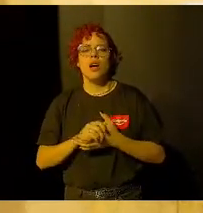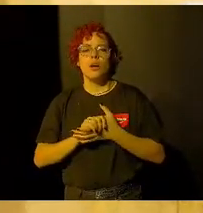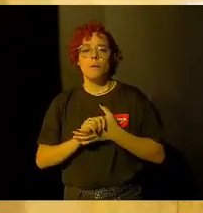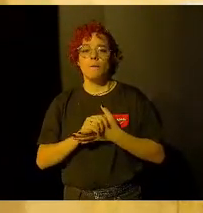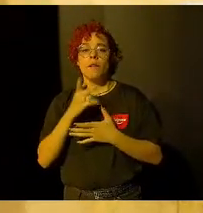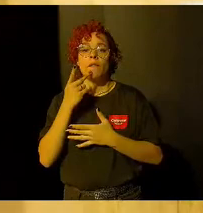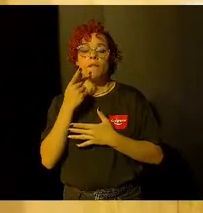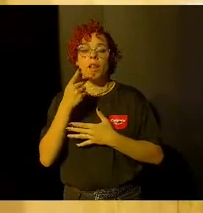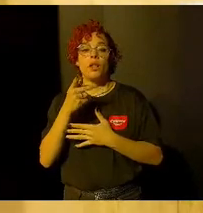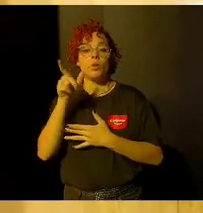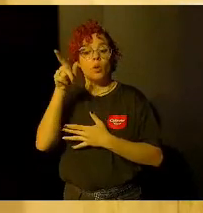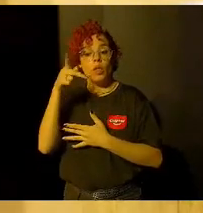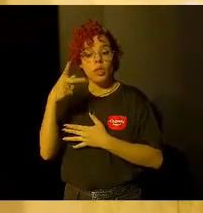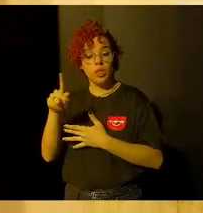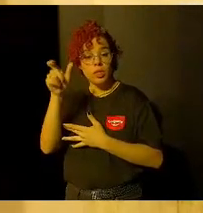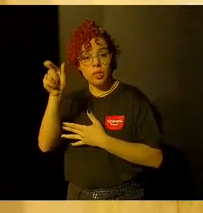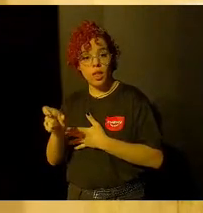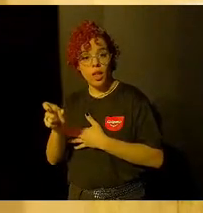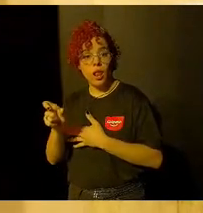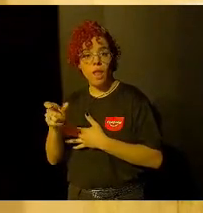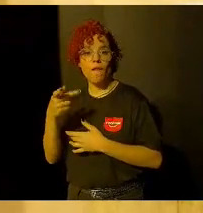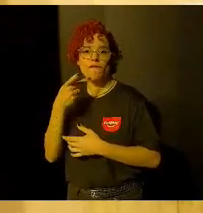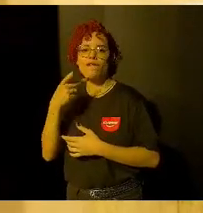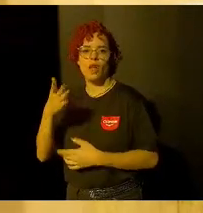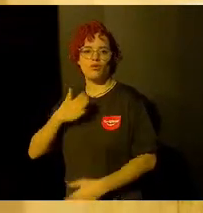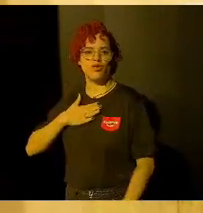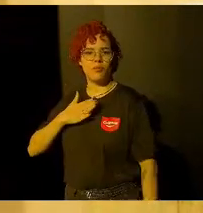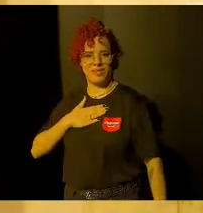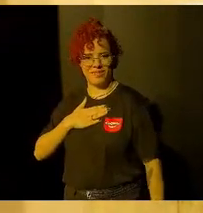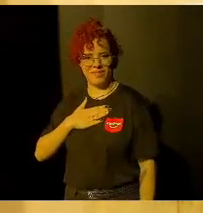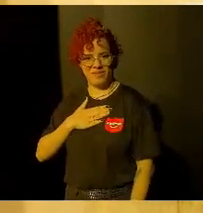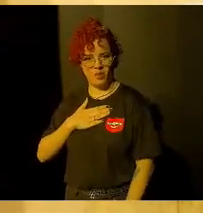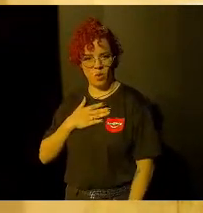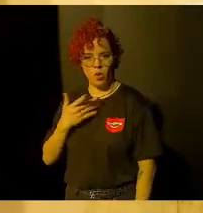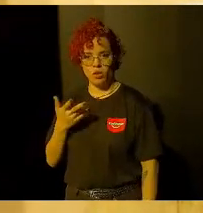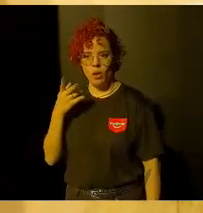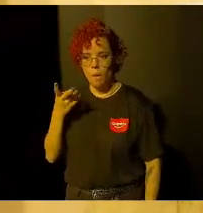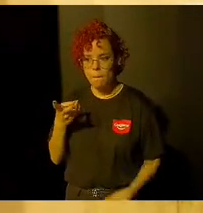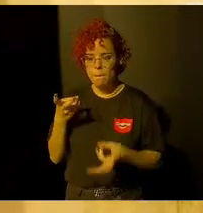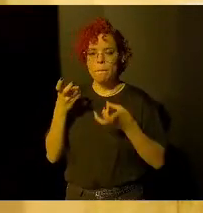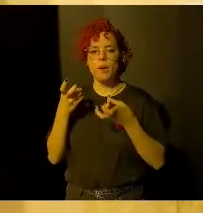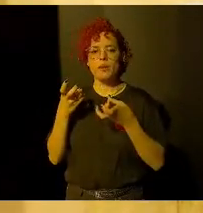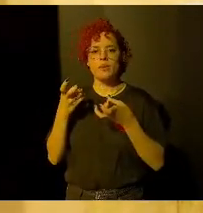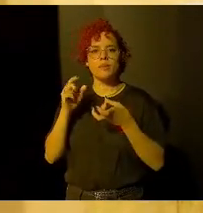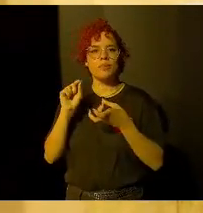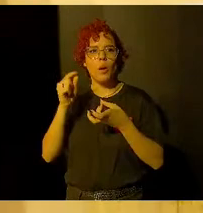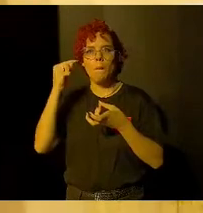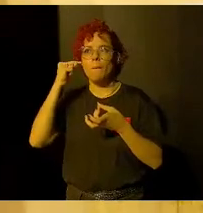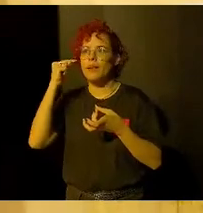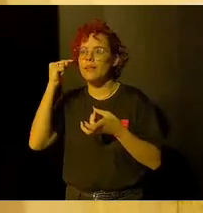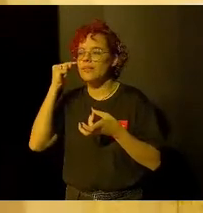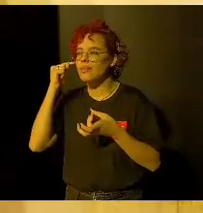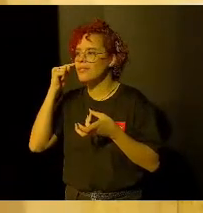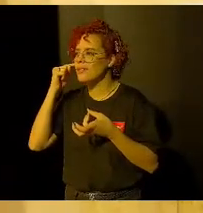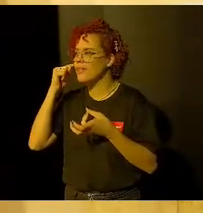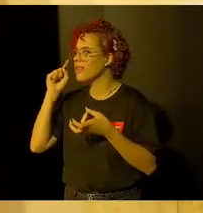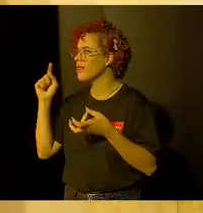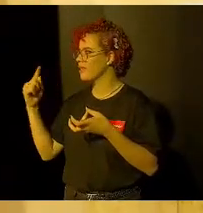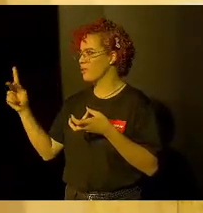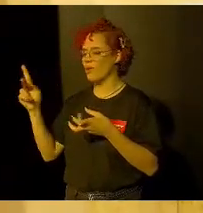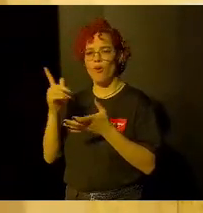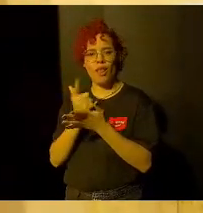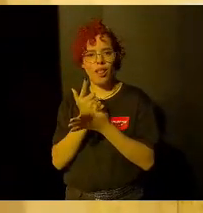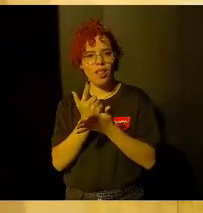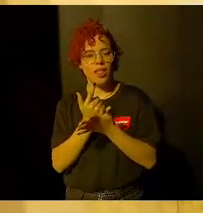falando dele é de mim que fala quando eu vi o título do seu livro imediatamente pensei né quando tava na lista dos lançamentos